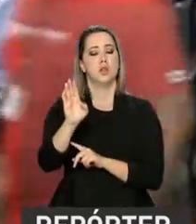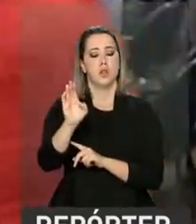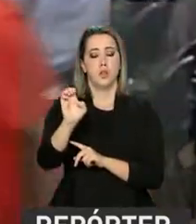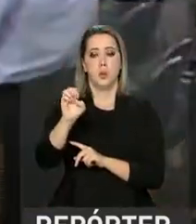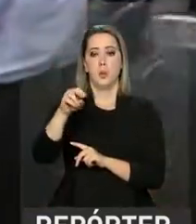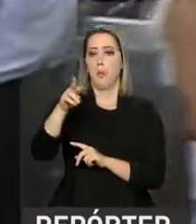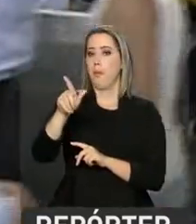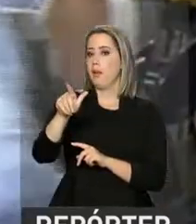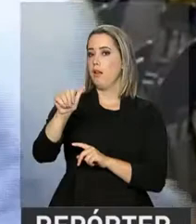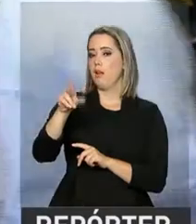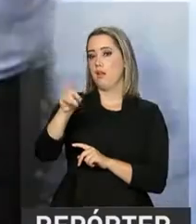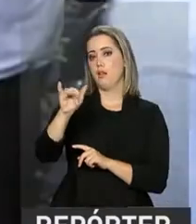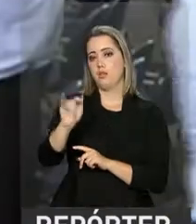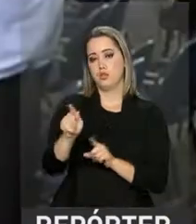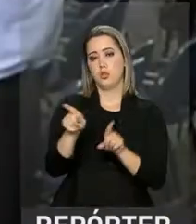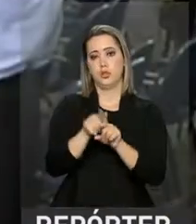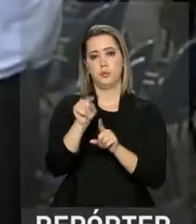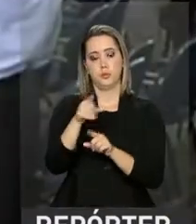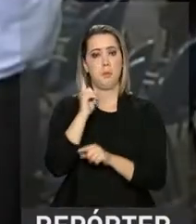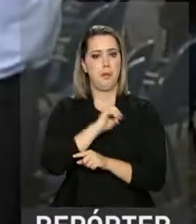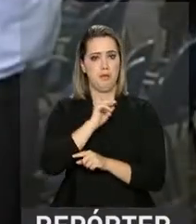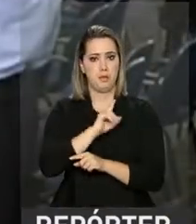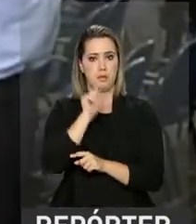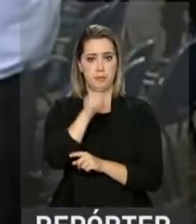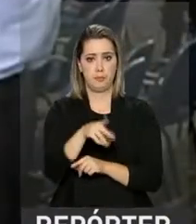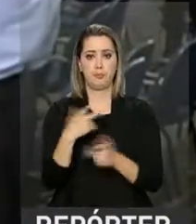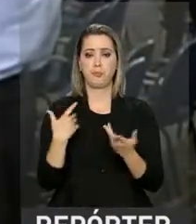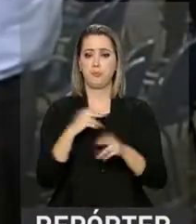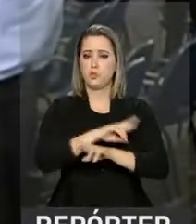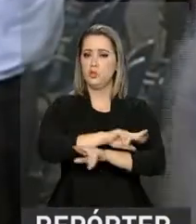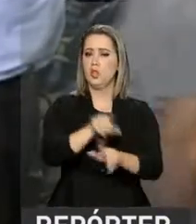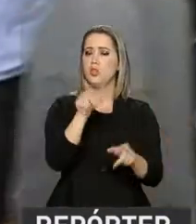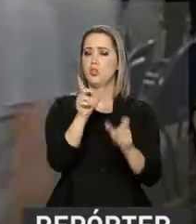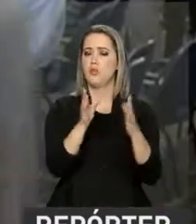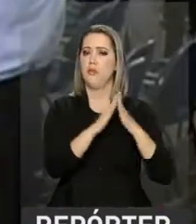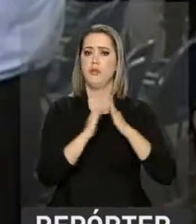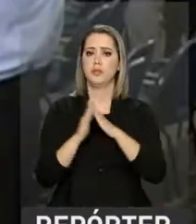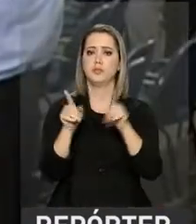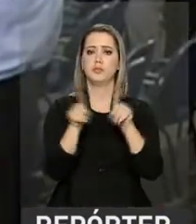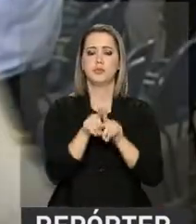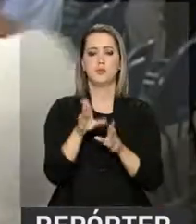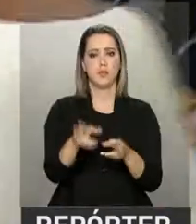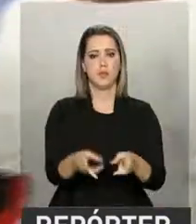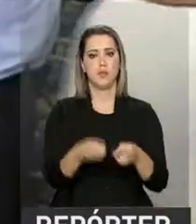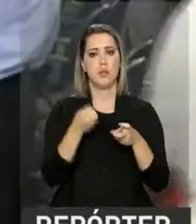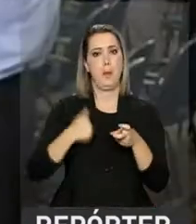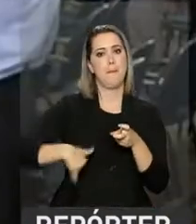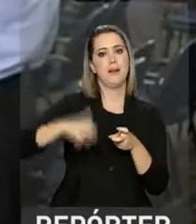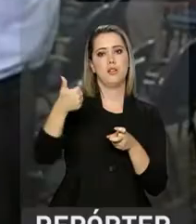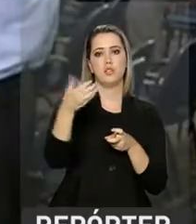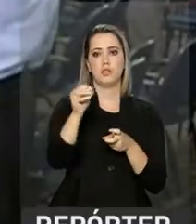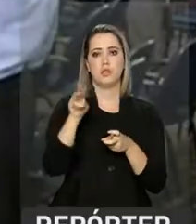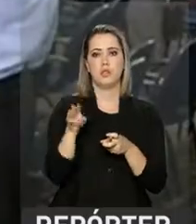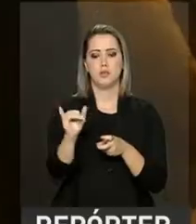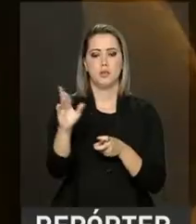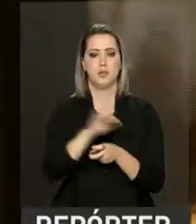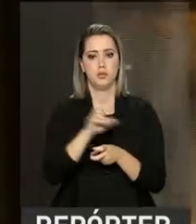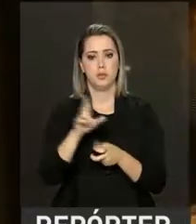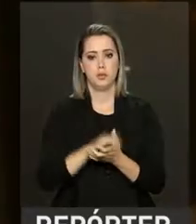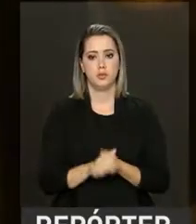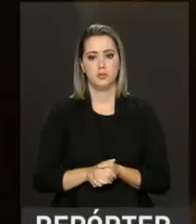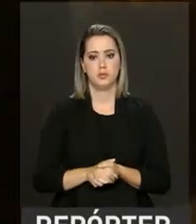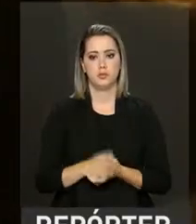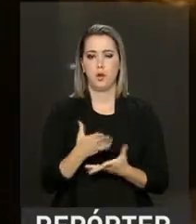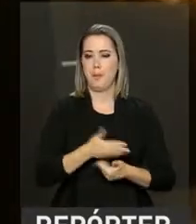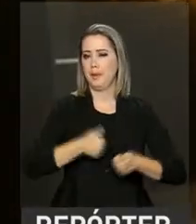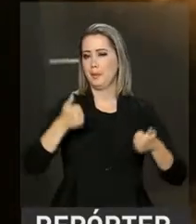Mineiro. São 228 mil imóveis, e a expectativa de negócios é superar os 10 bilhões de reais. E para